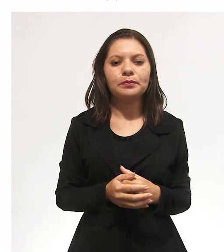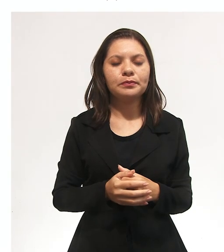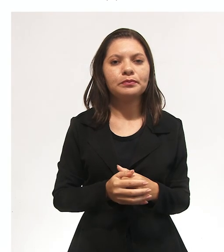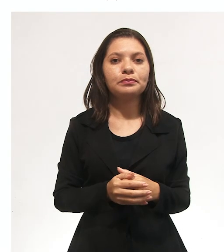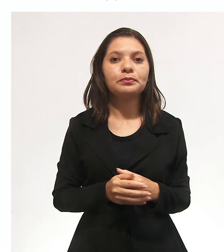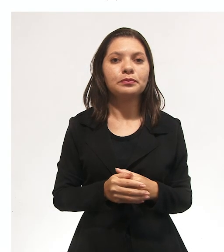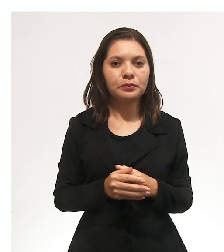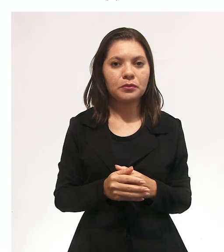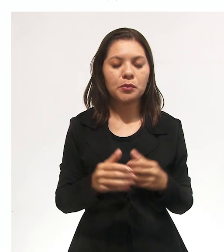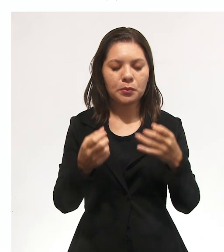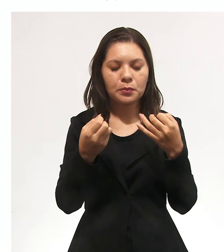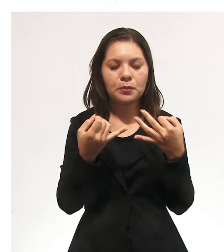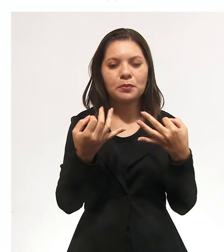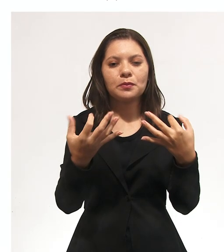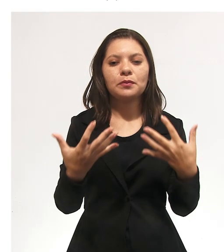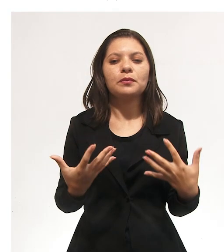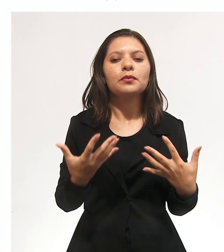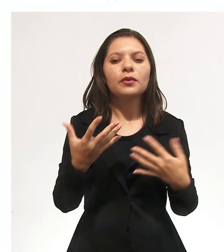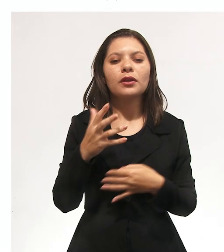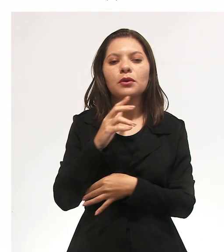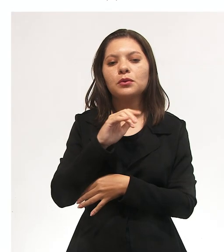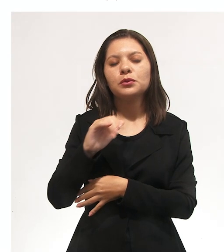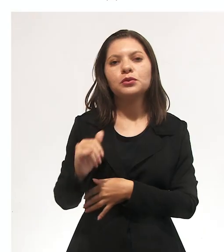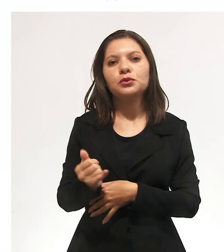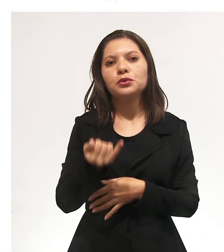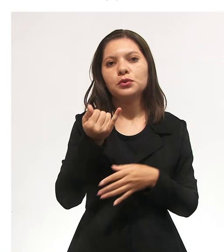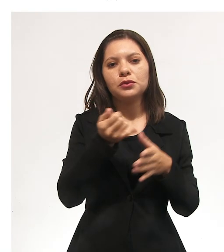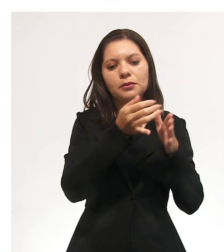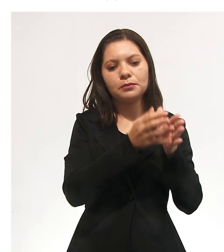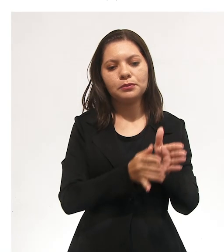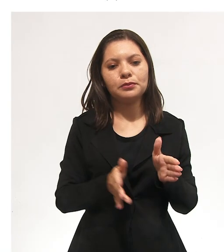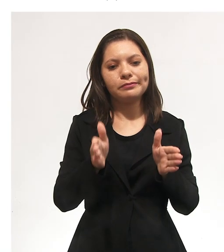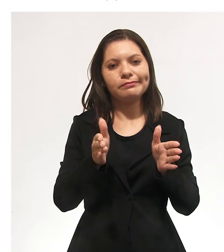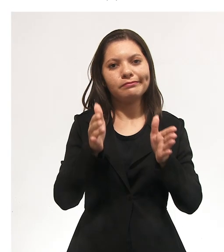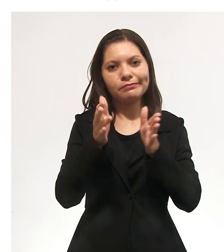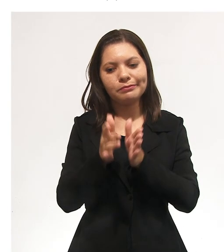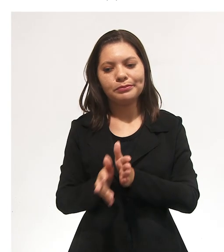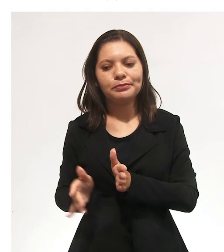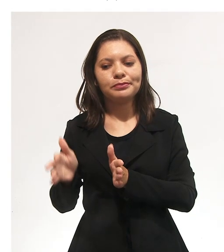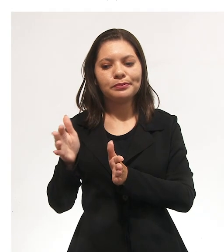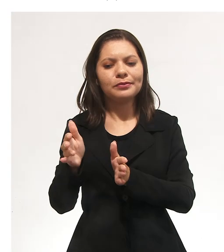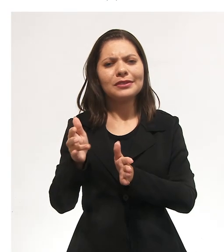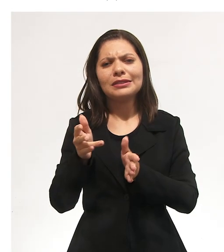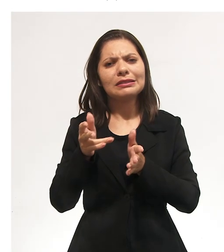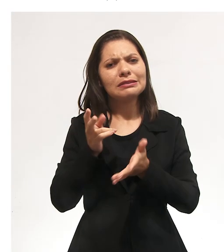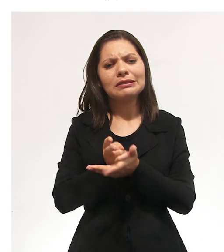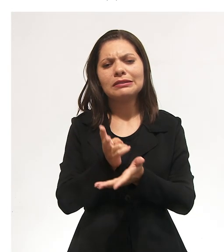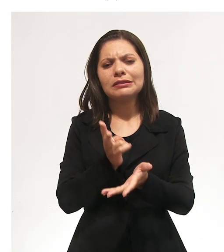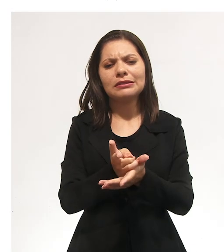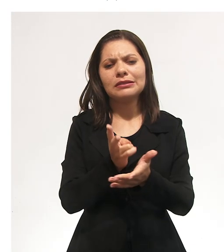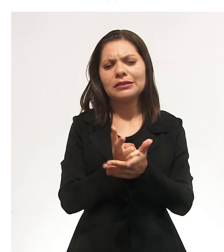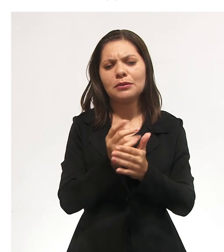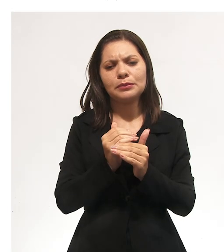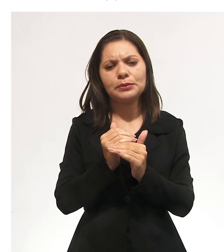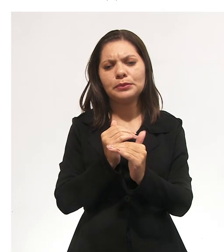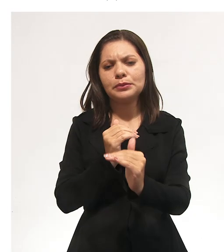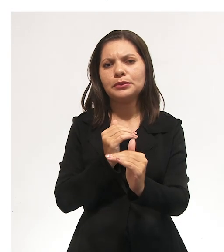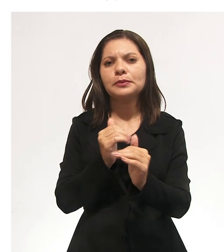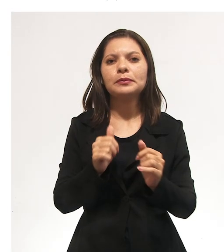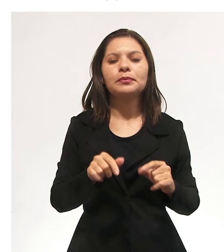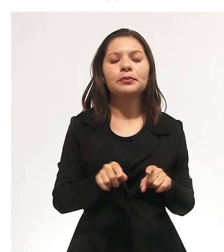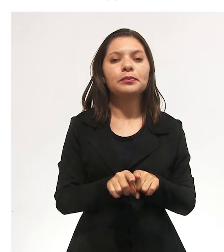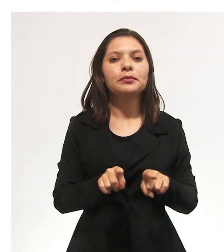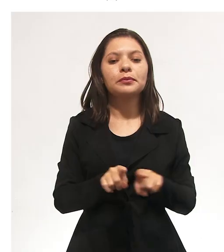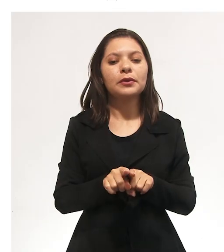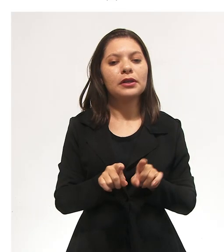esse regime, os juros gerados em cada período, eles são sempre os mesmos e são dados